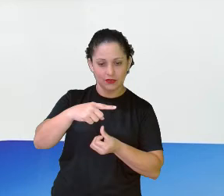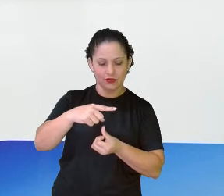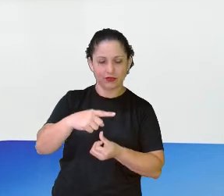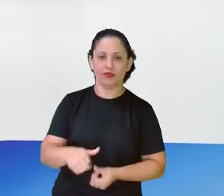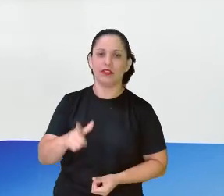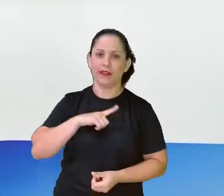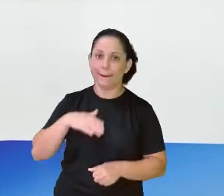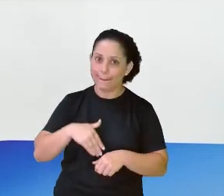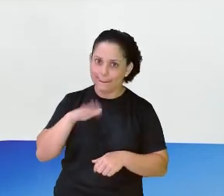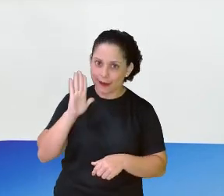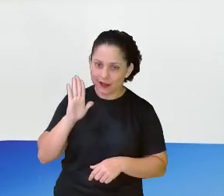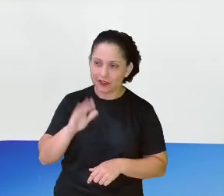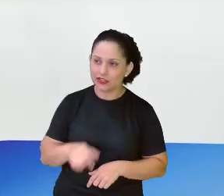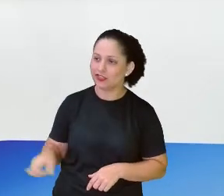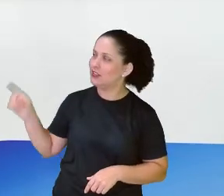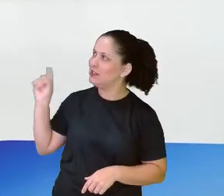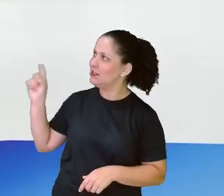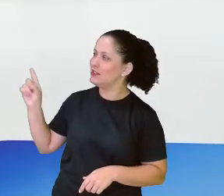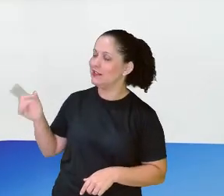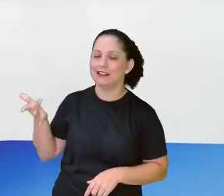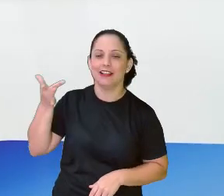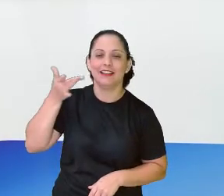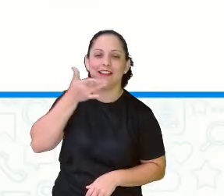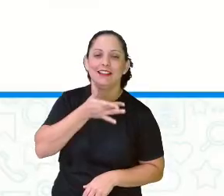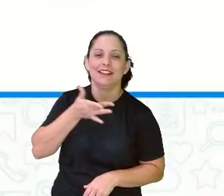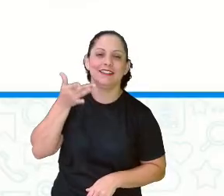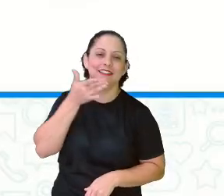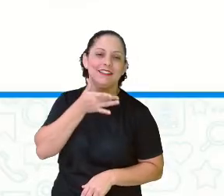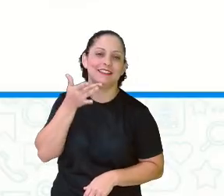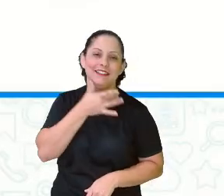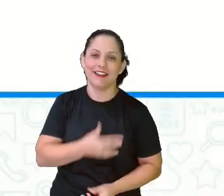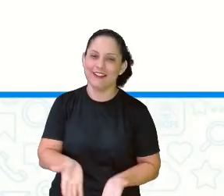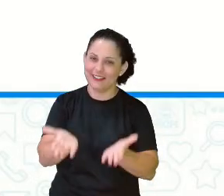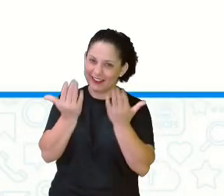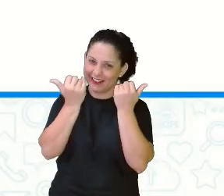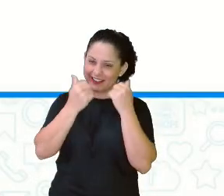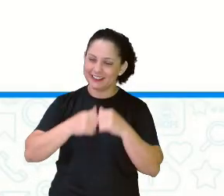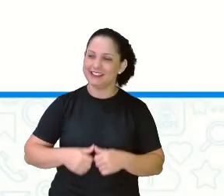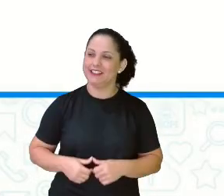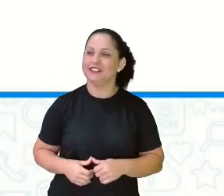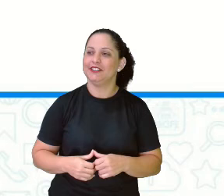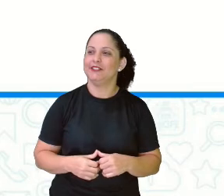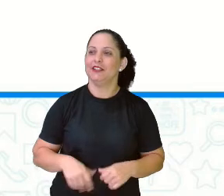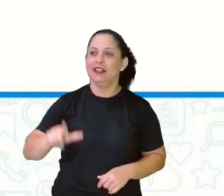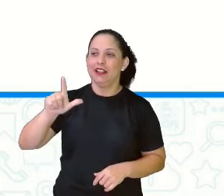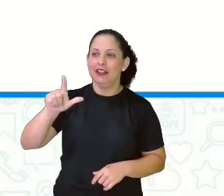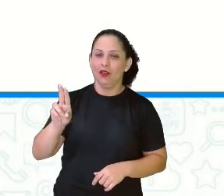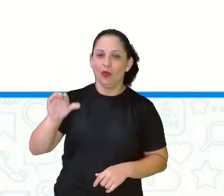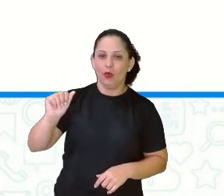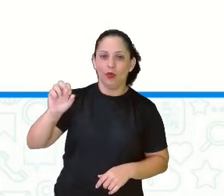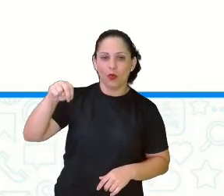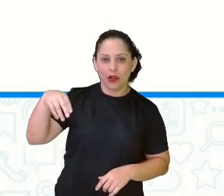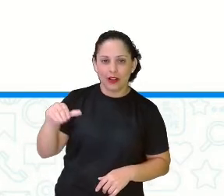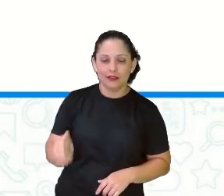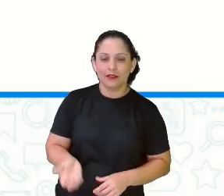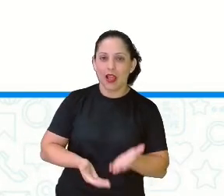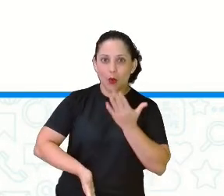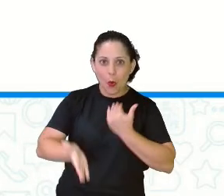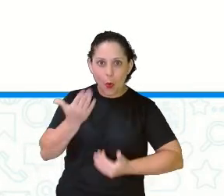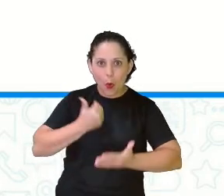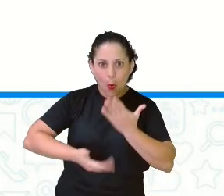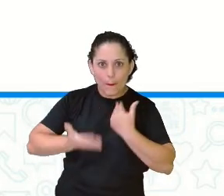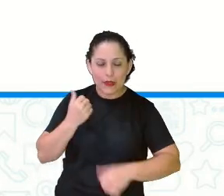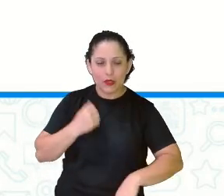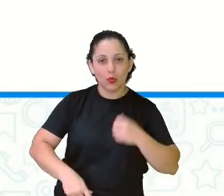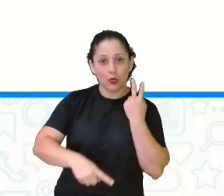E, inclusive, essa questão tá uma delicinha. Vamos embora. Luana comeu